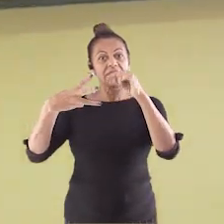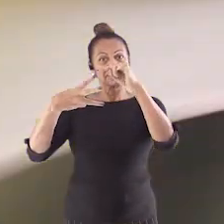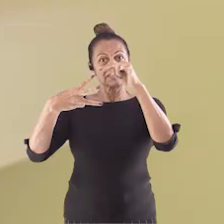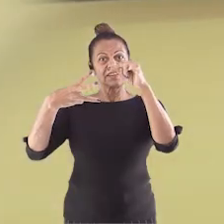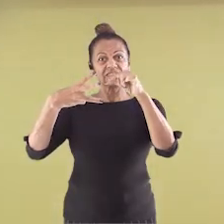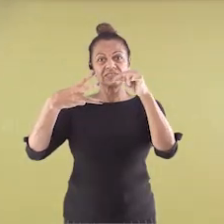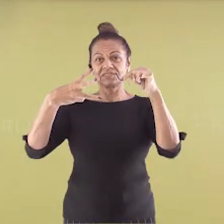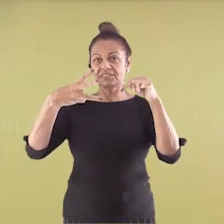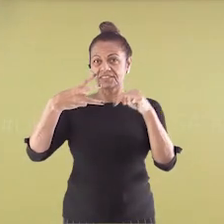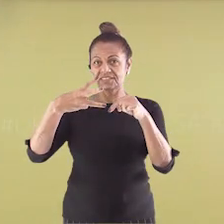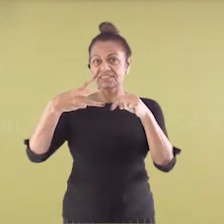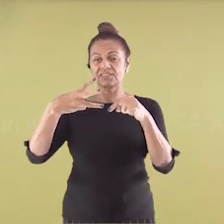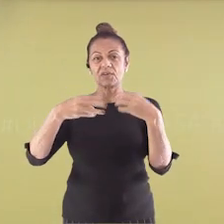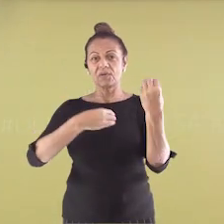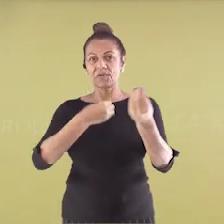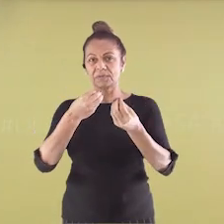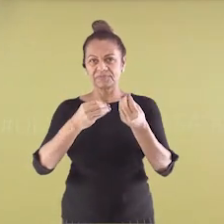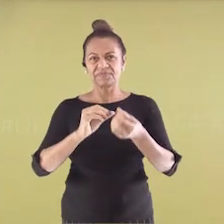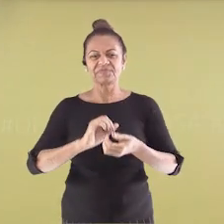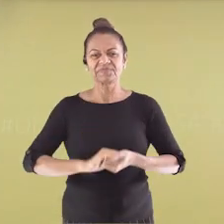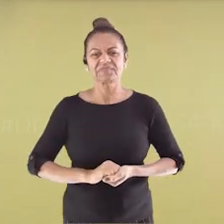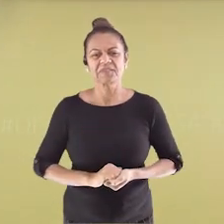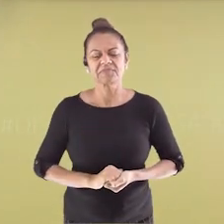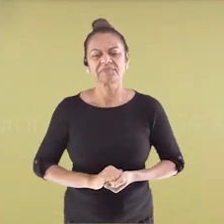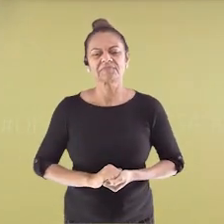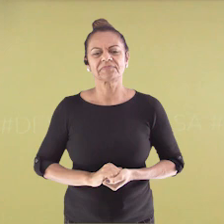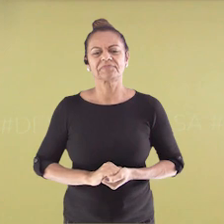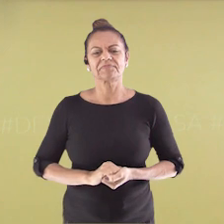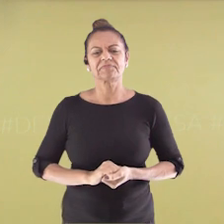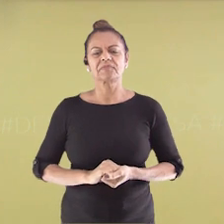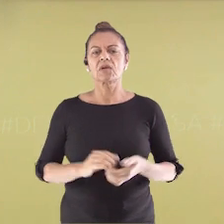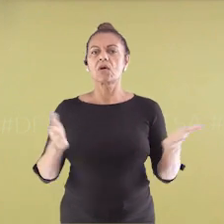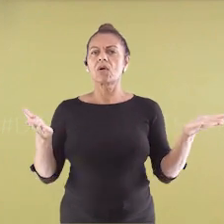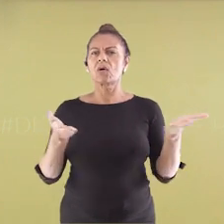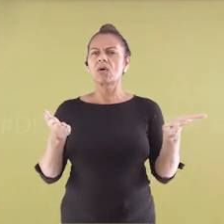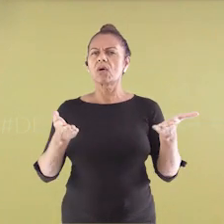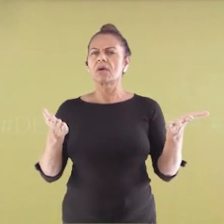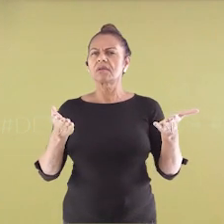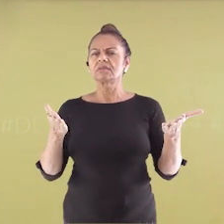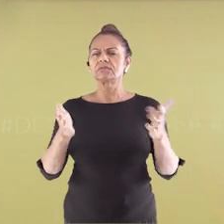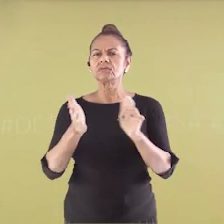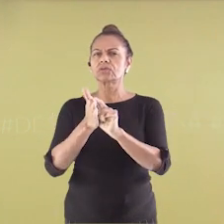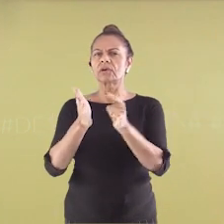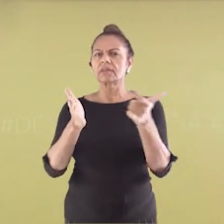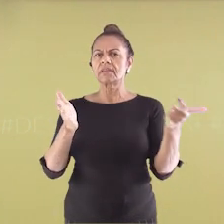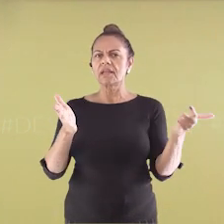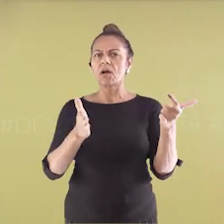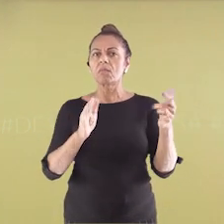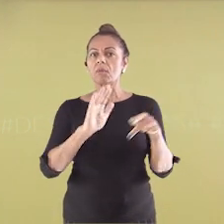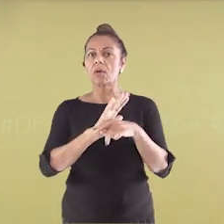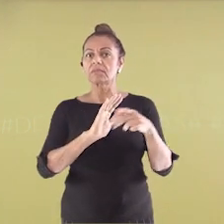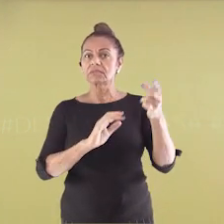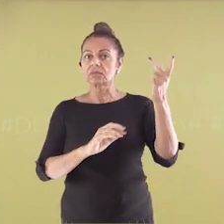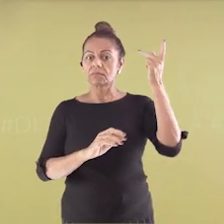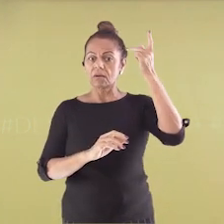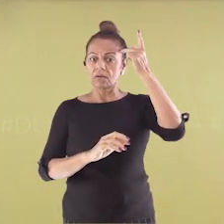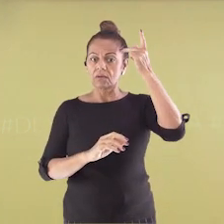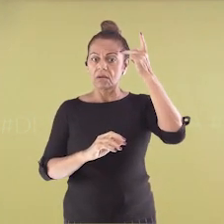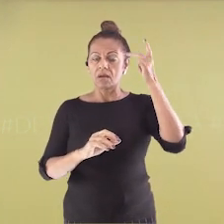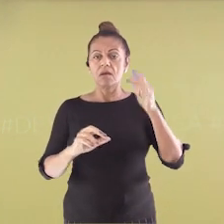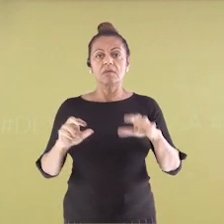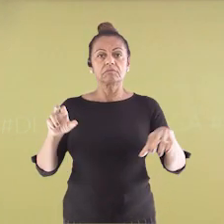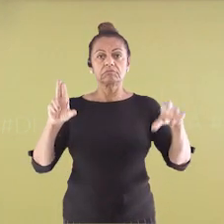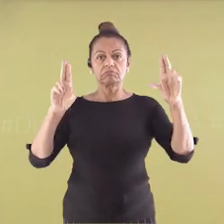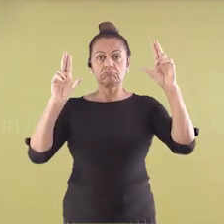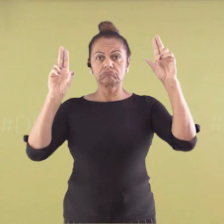reflexiva. E antes de nos despedirmos, que tal um desafio? Olha essa manchete aqui do jornal O Estado de São Paulo. Olha